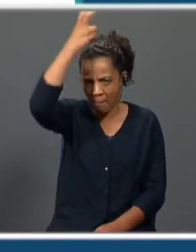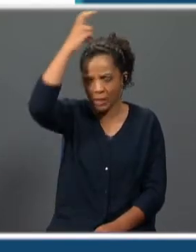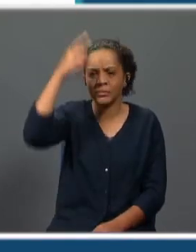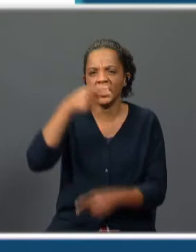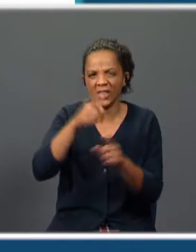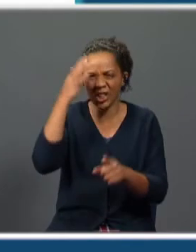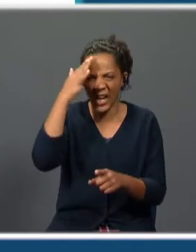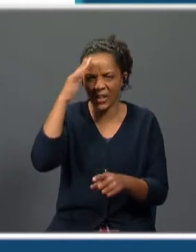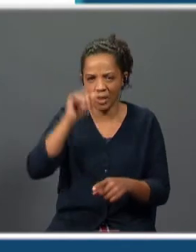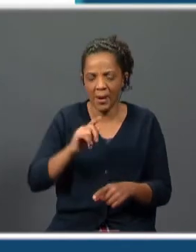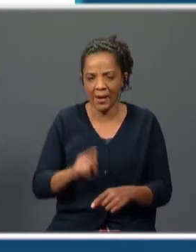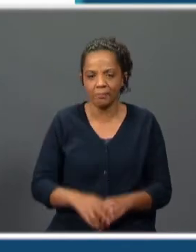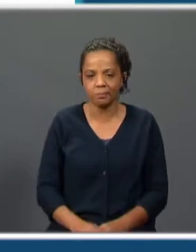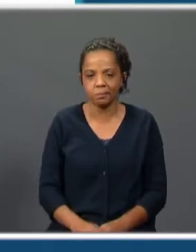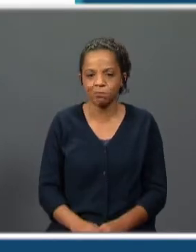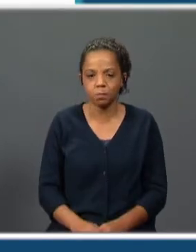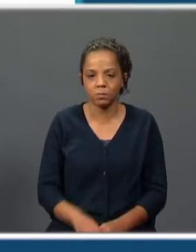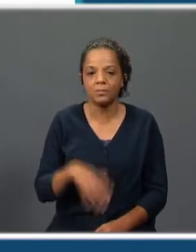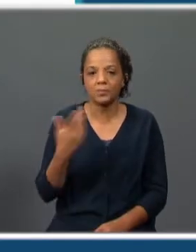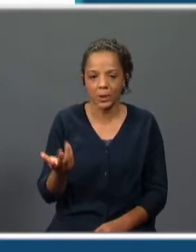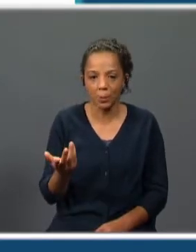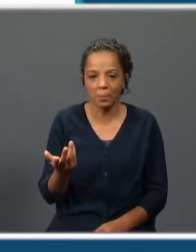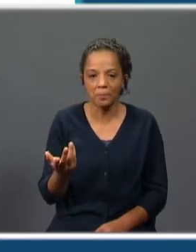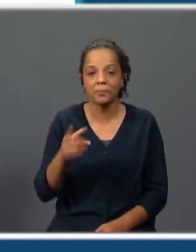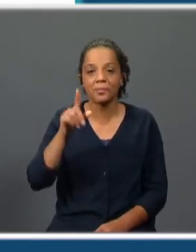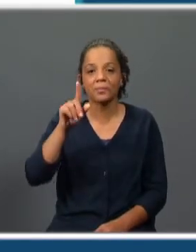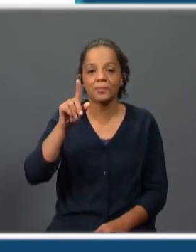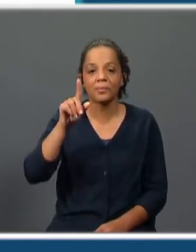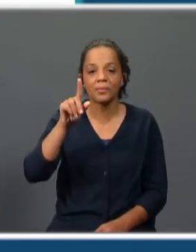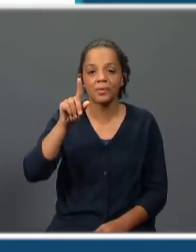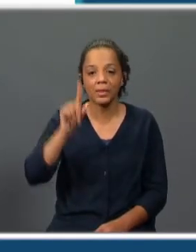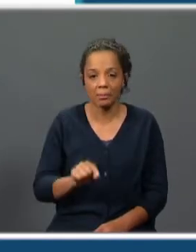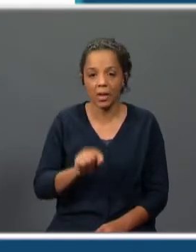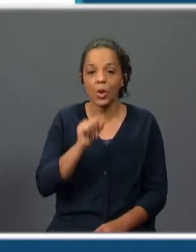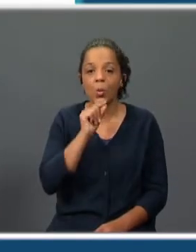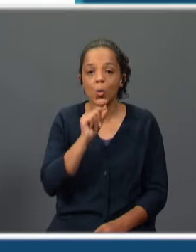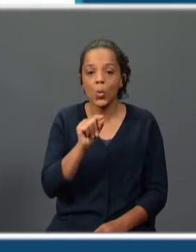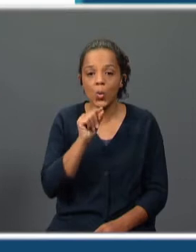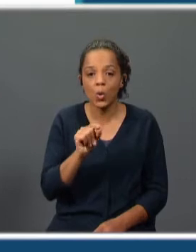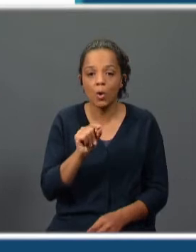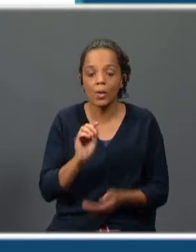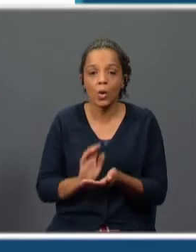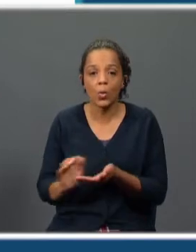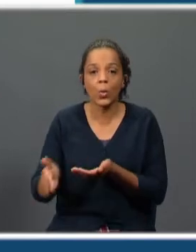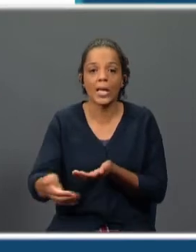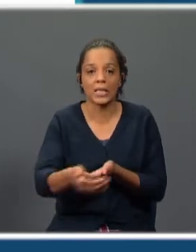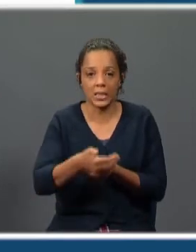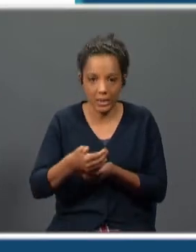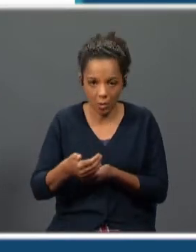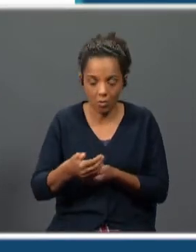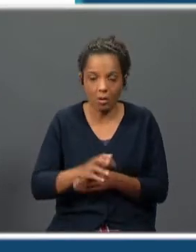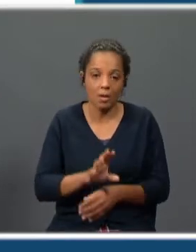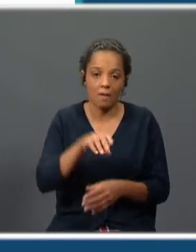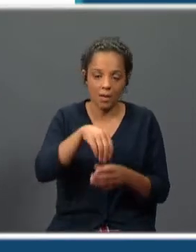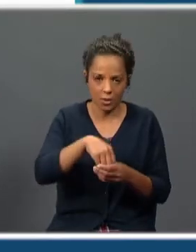vocês? Também? Ora, temos ali também o nome da coleção de onde faz